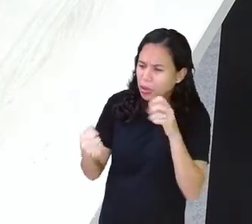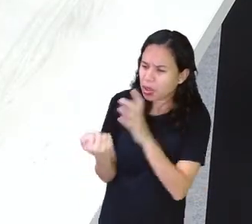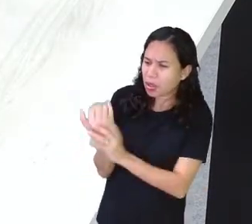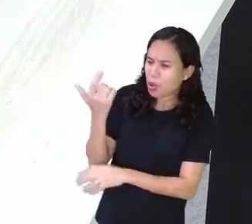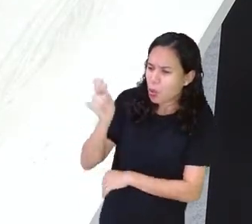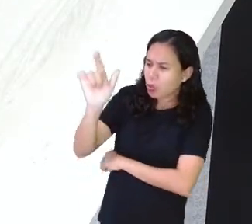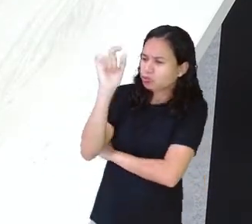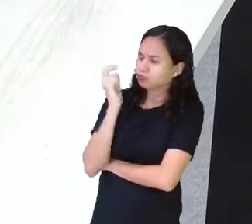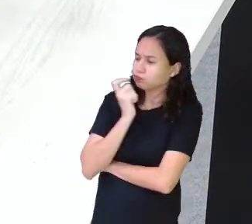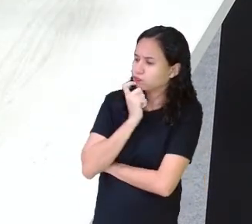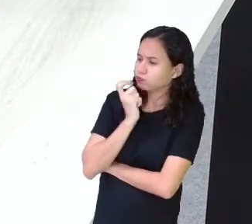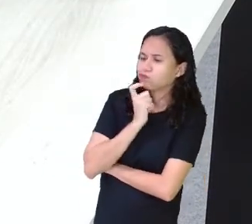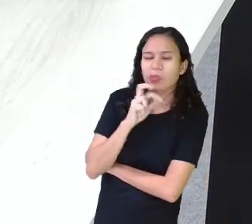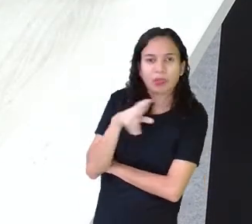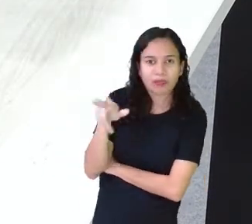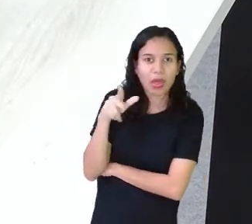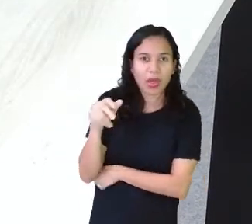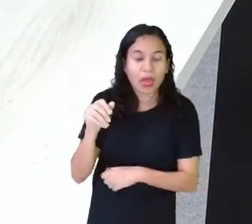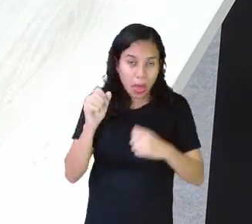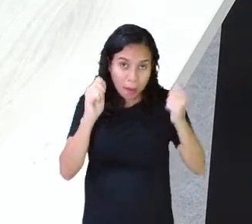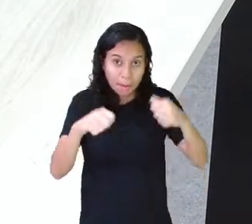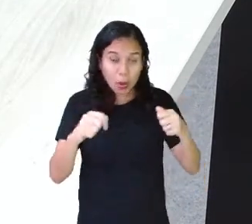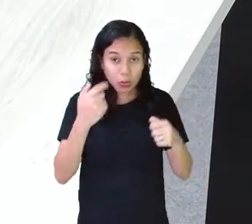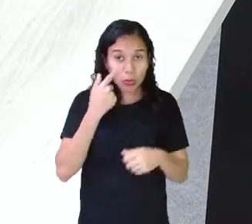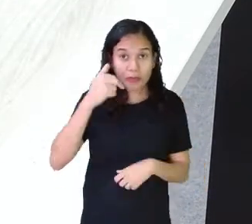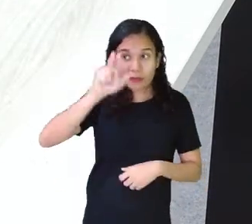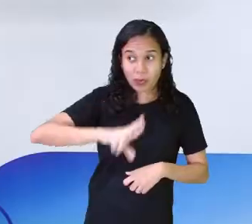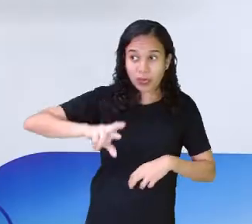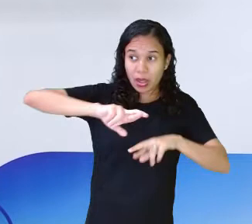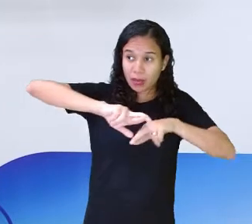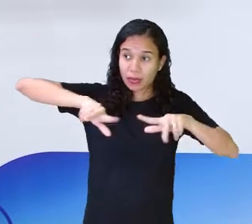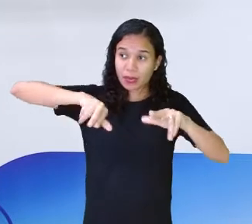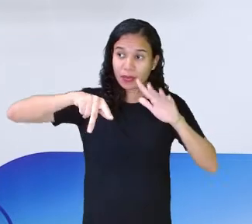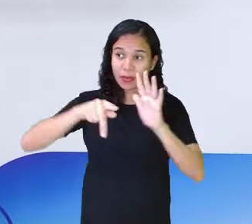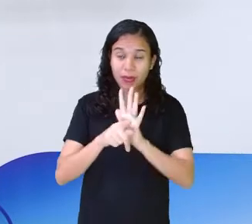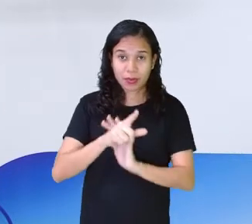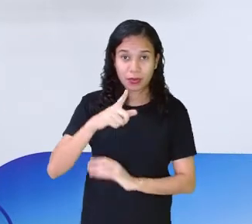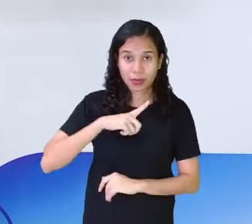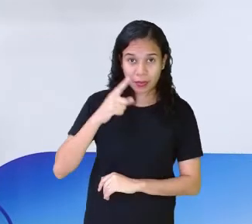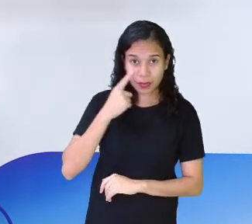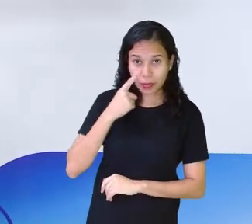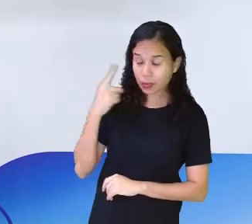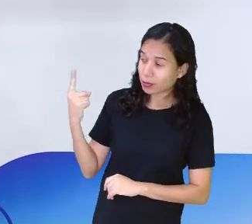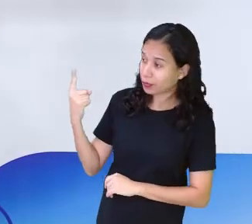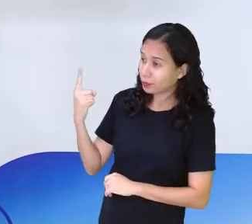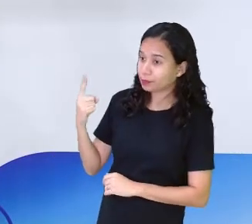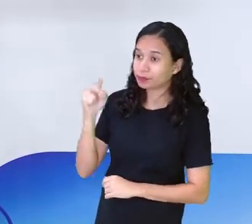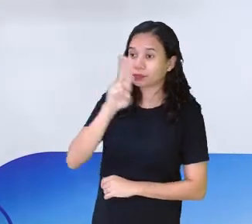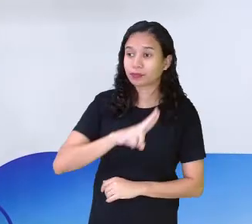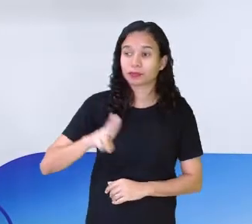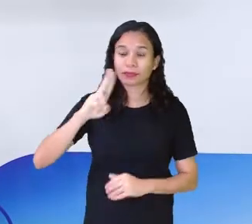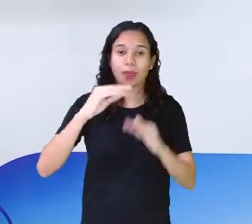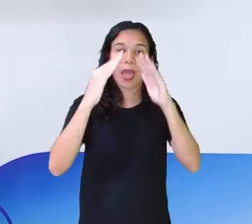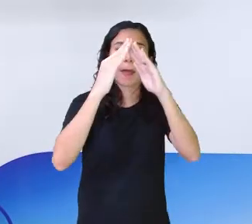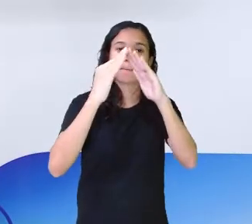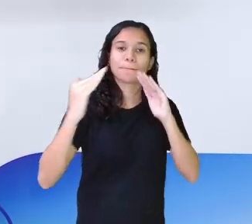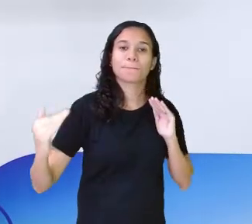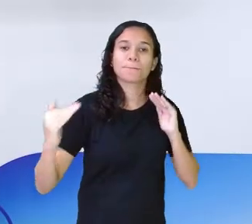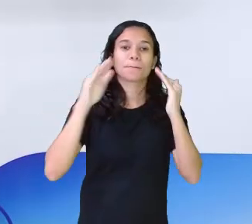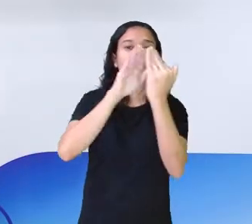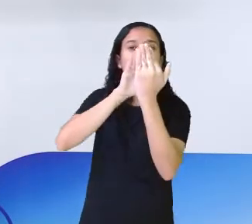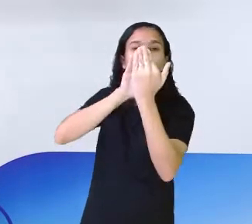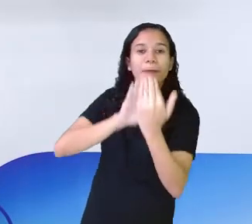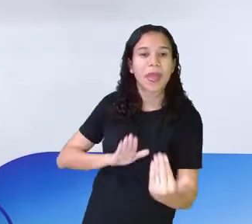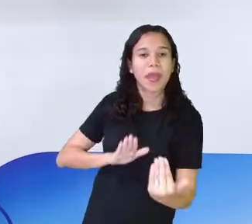outra figura plana? Posso. E eu vou utilizar outro sólido geométrico. Nesse caso, a nossa pirâmide, que a gente